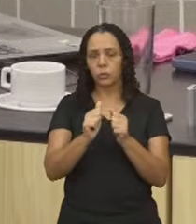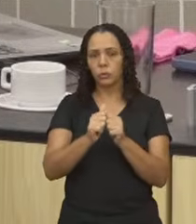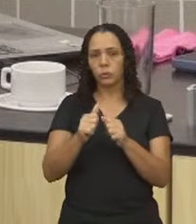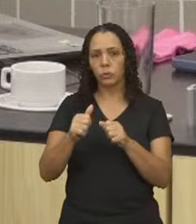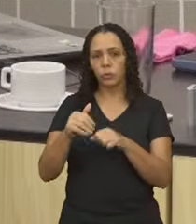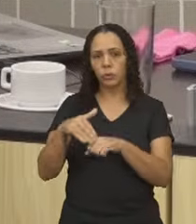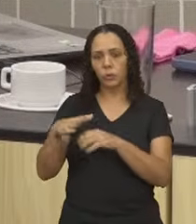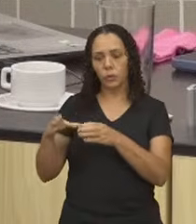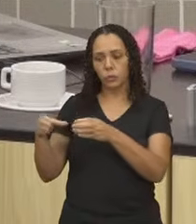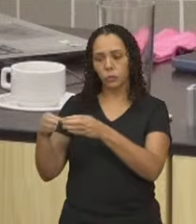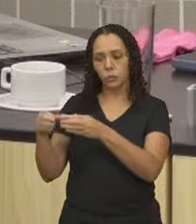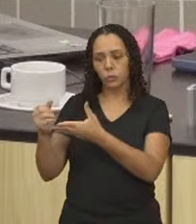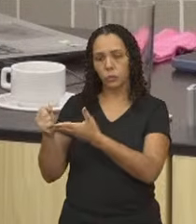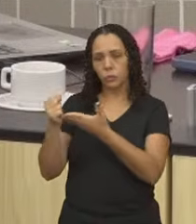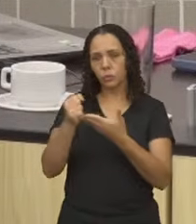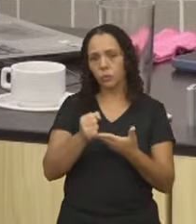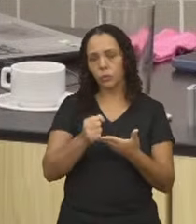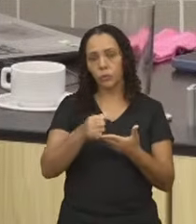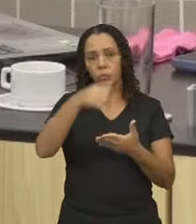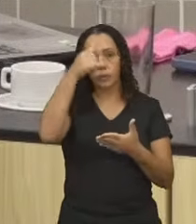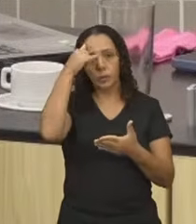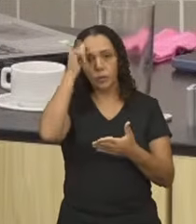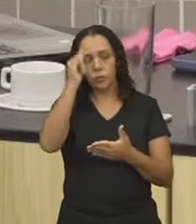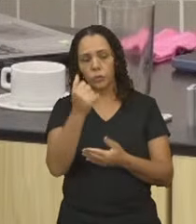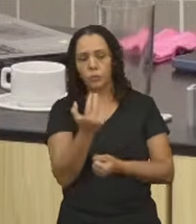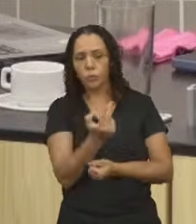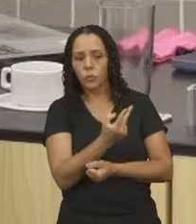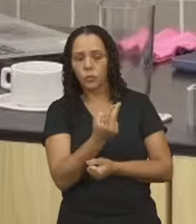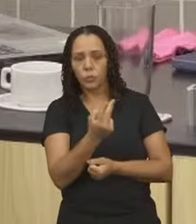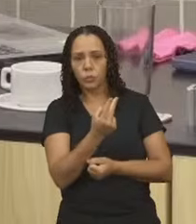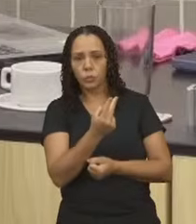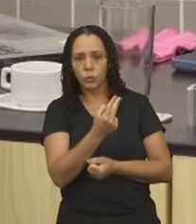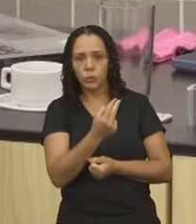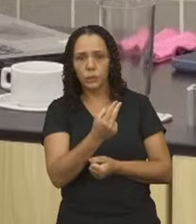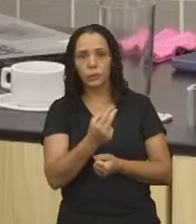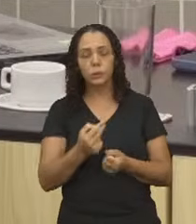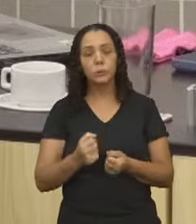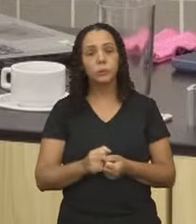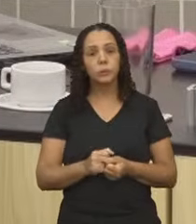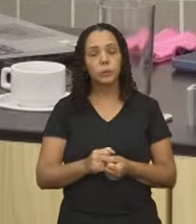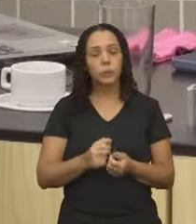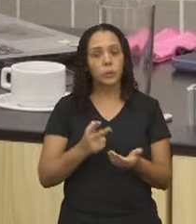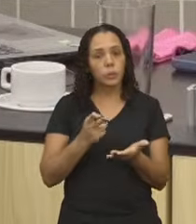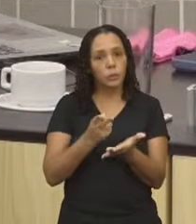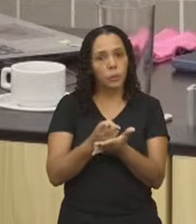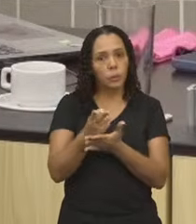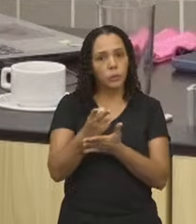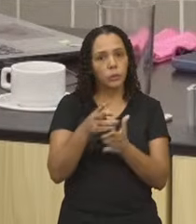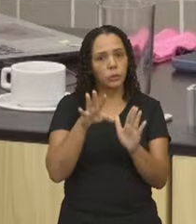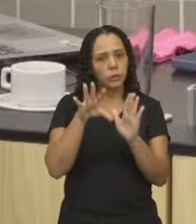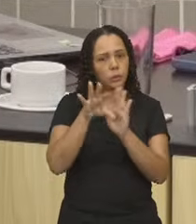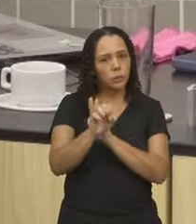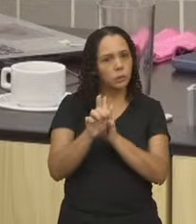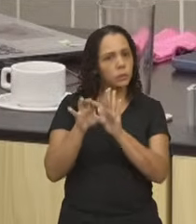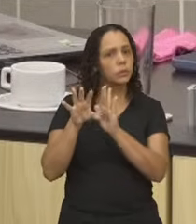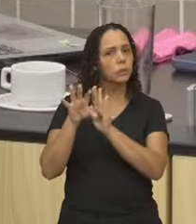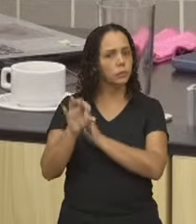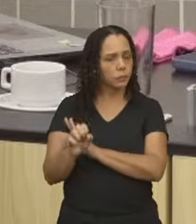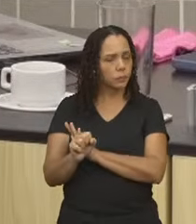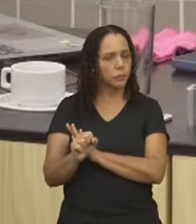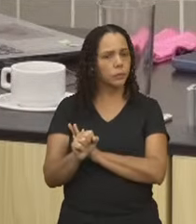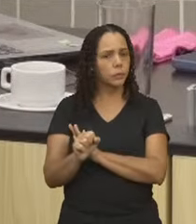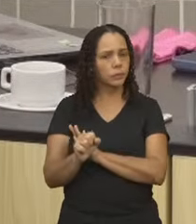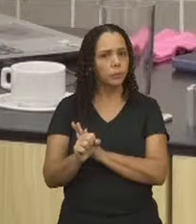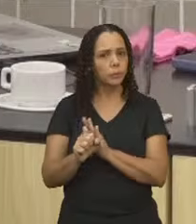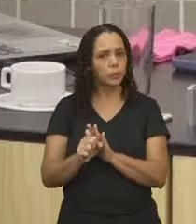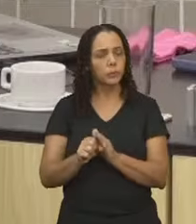equipes de apoio, impediu que os criminosos dessem prosseguimento a seus atos ilícitos